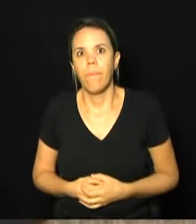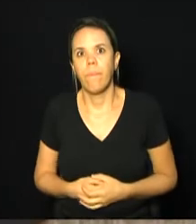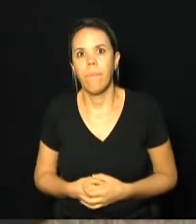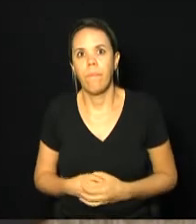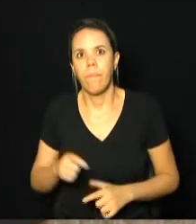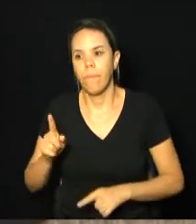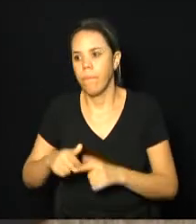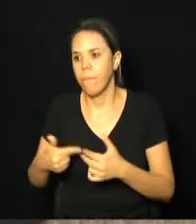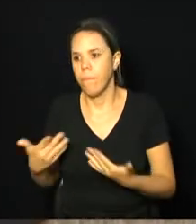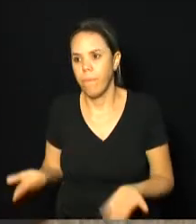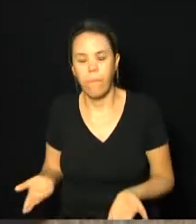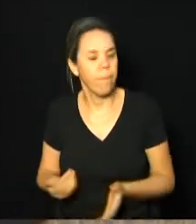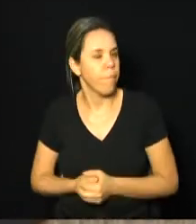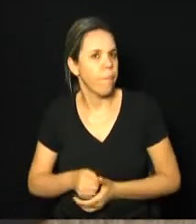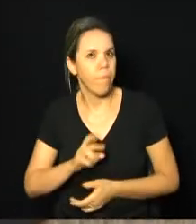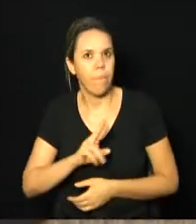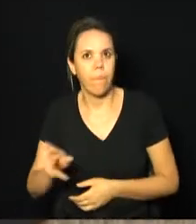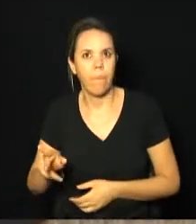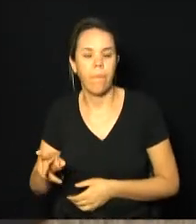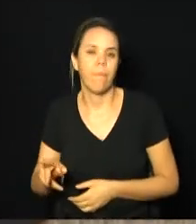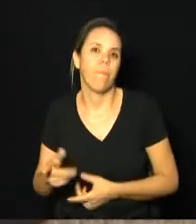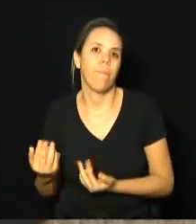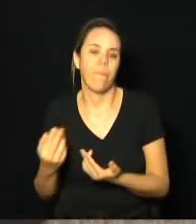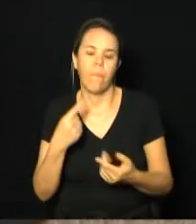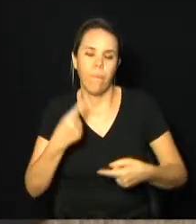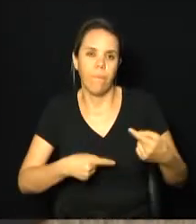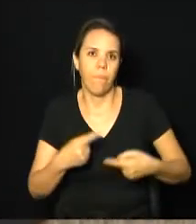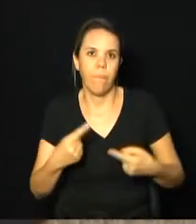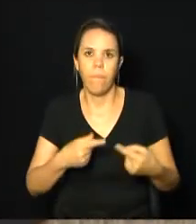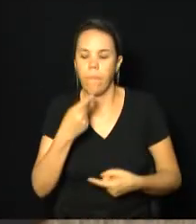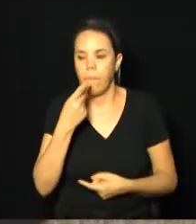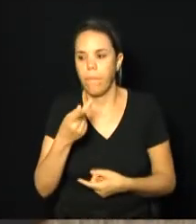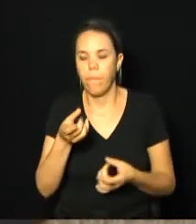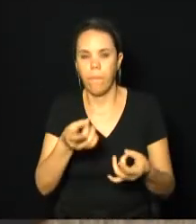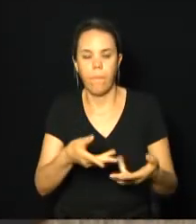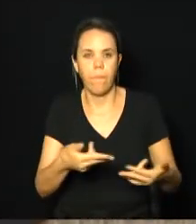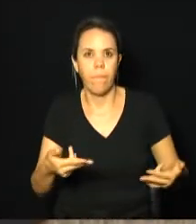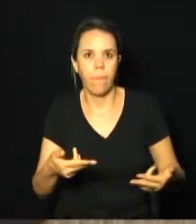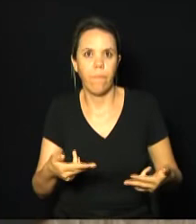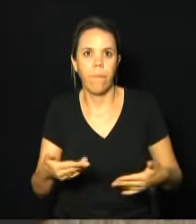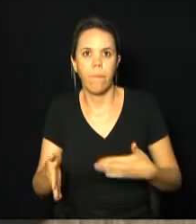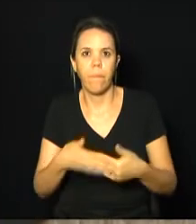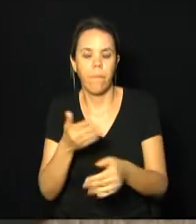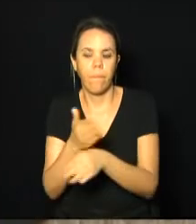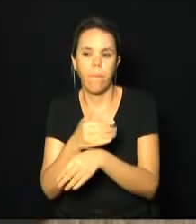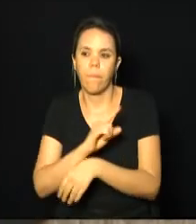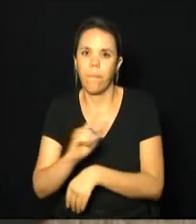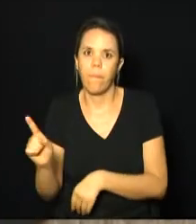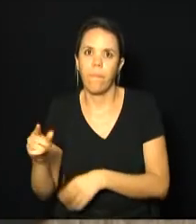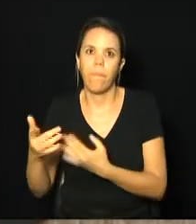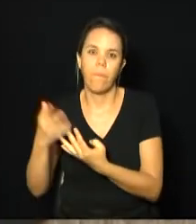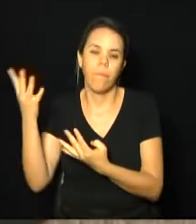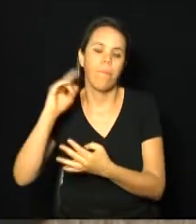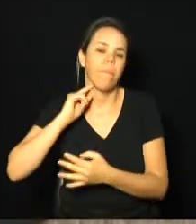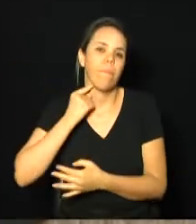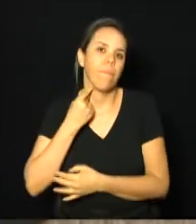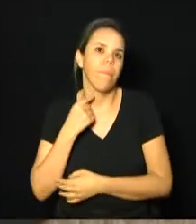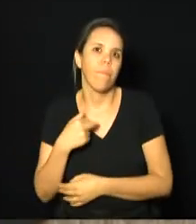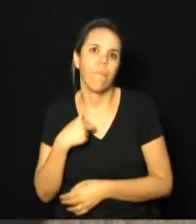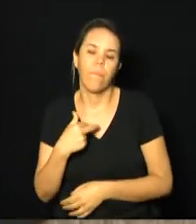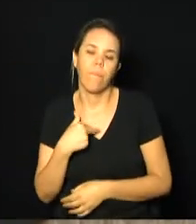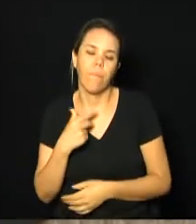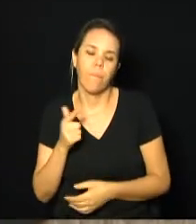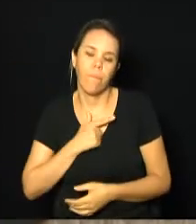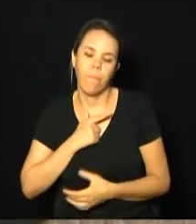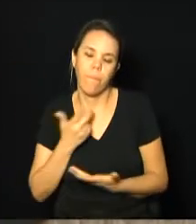do material, né? Não fica como a gente estava discutindo aí, fica jogando em qualquer lugar e a poluição é terrível.